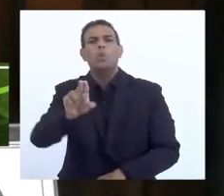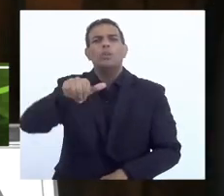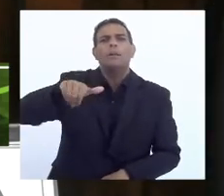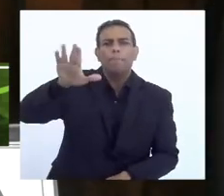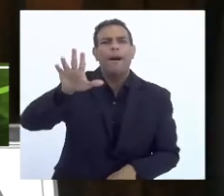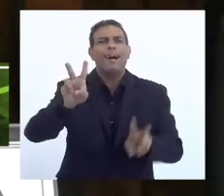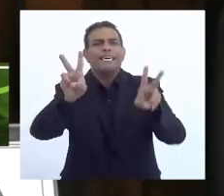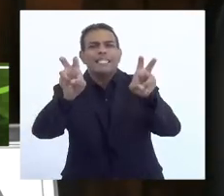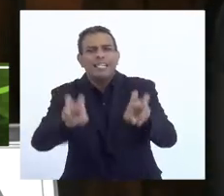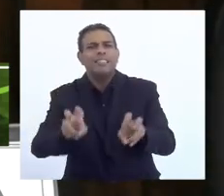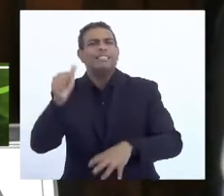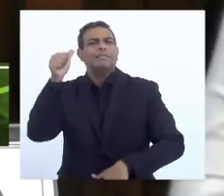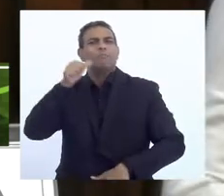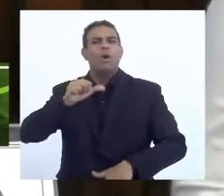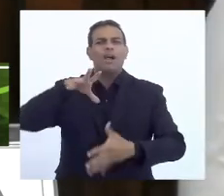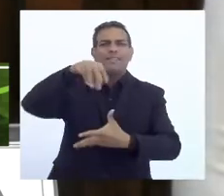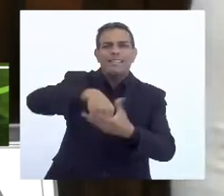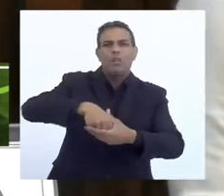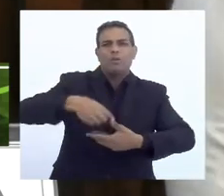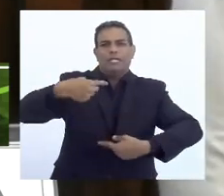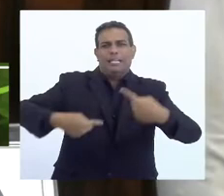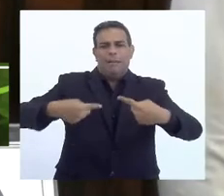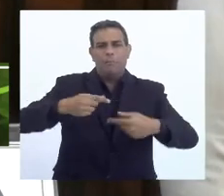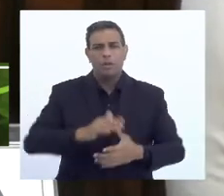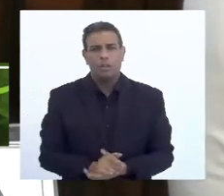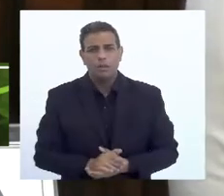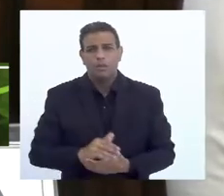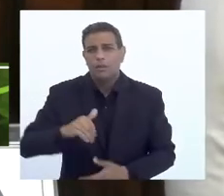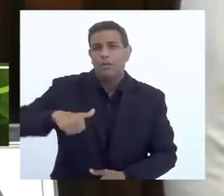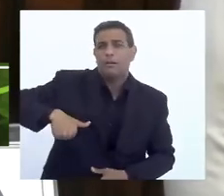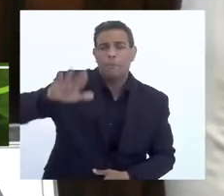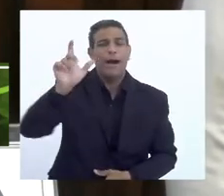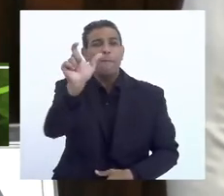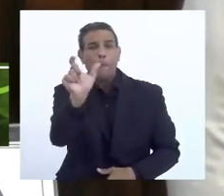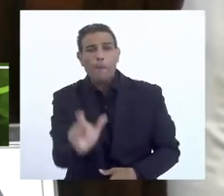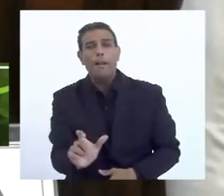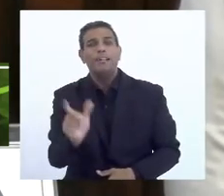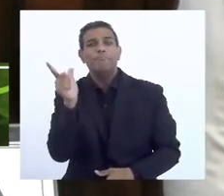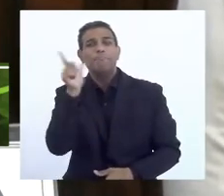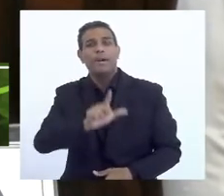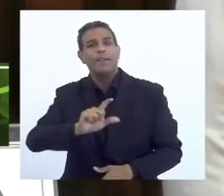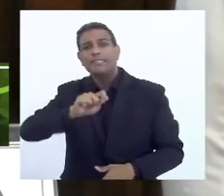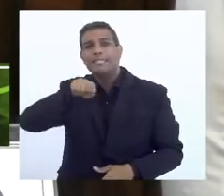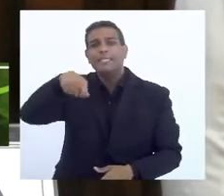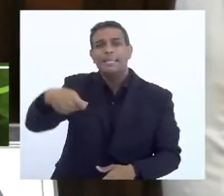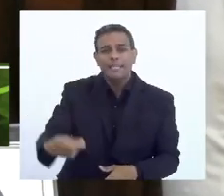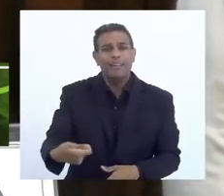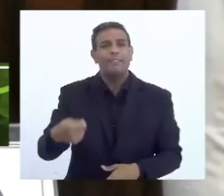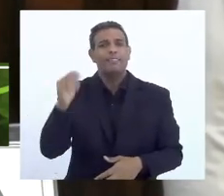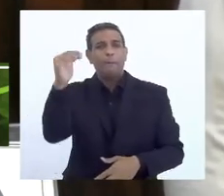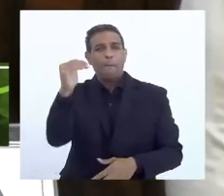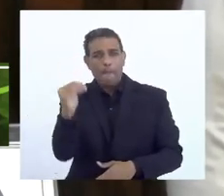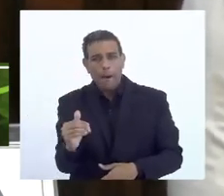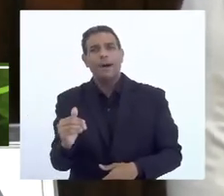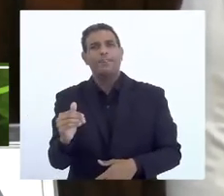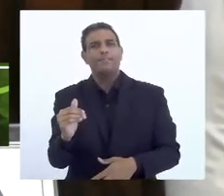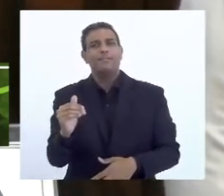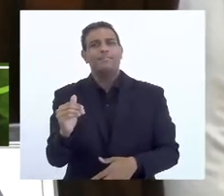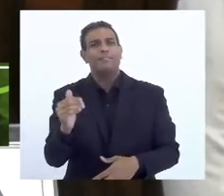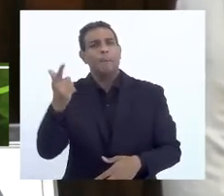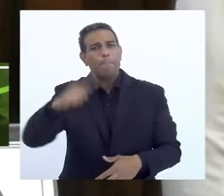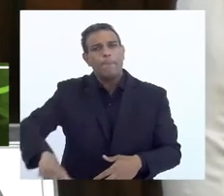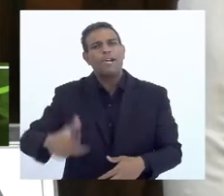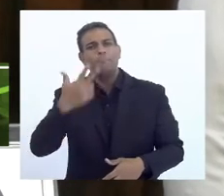para definir as mulheres na política. E as palavras que são utilizadas para nos definir na política, elas sempre circulam, são essas